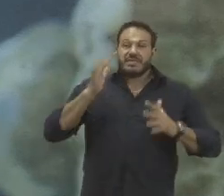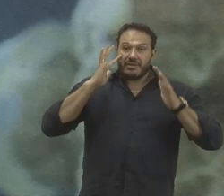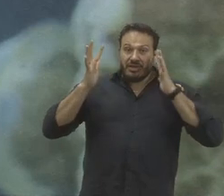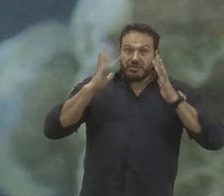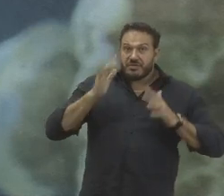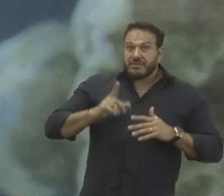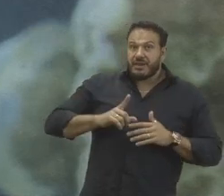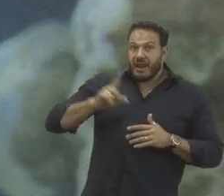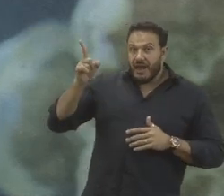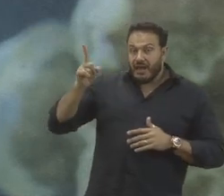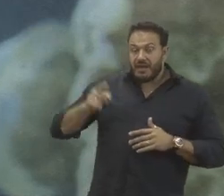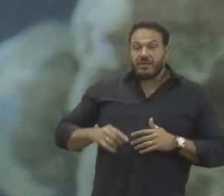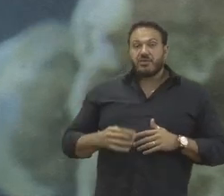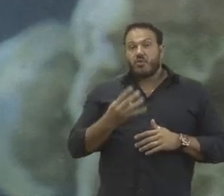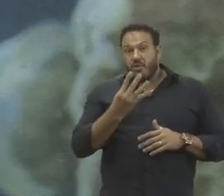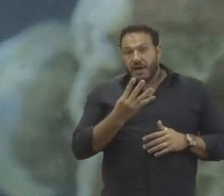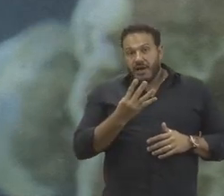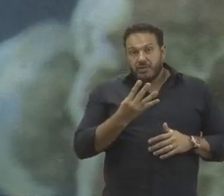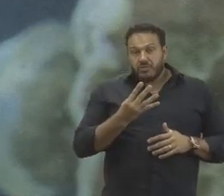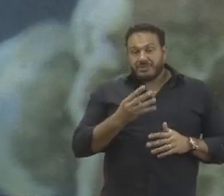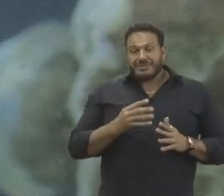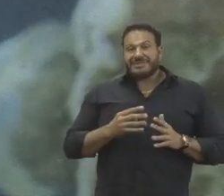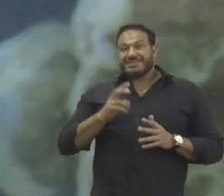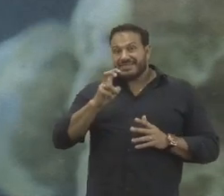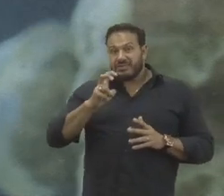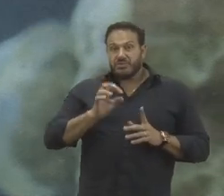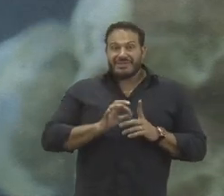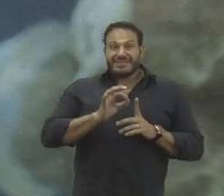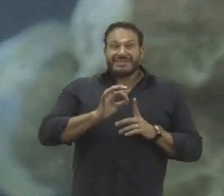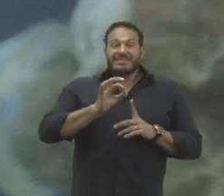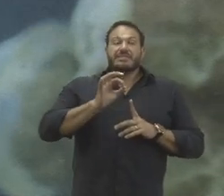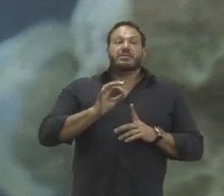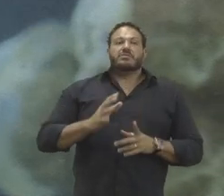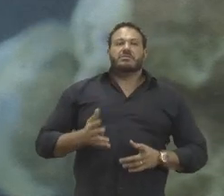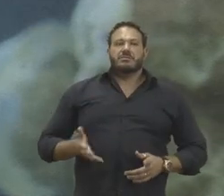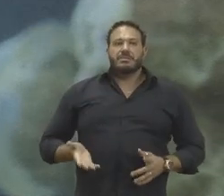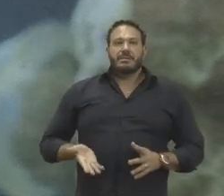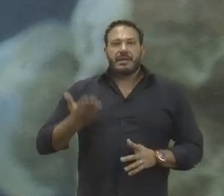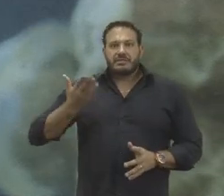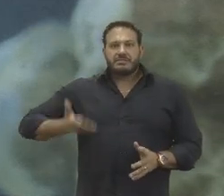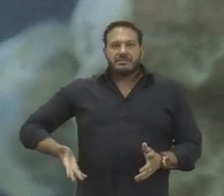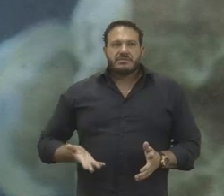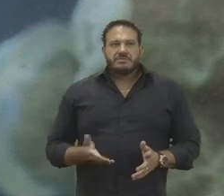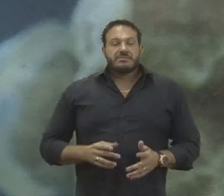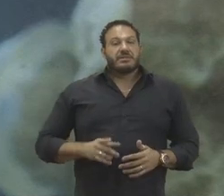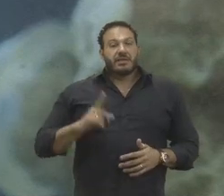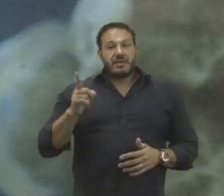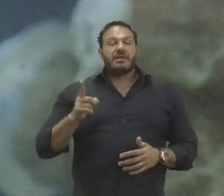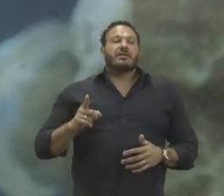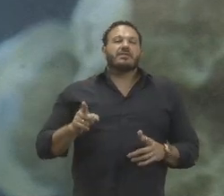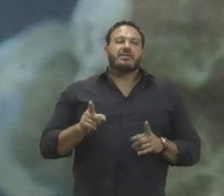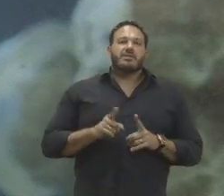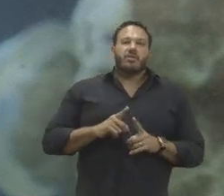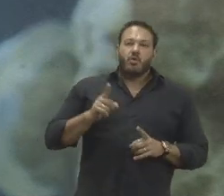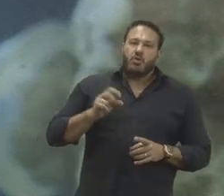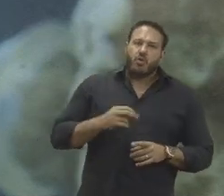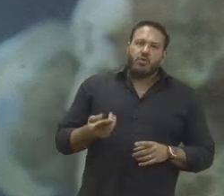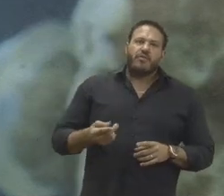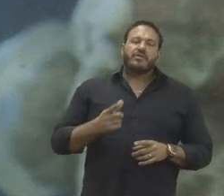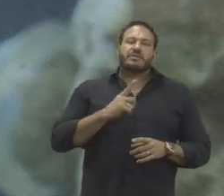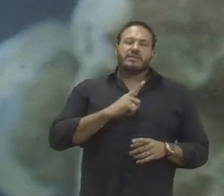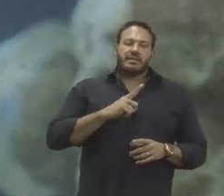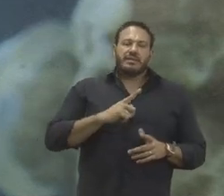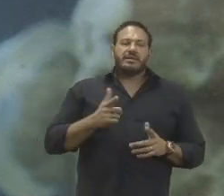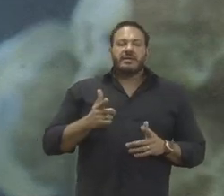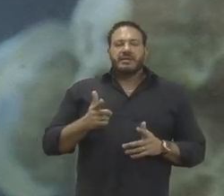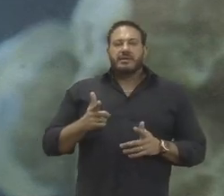é 4 a 5º de elevação média porque lá tem a questão você ou tem o